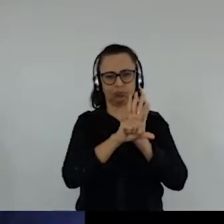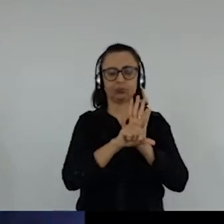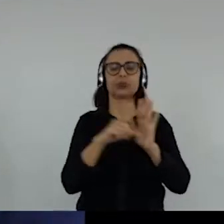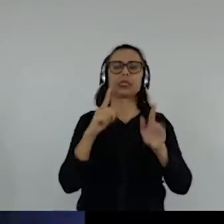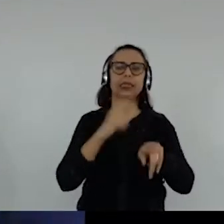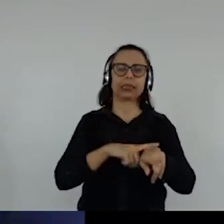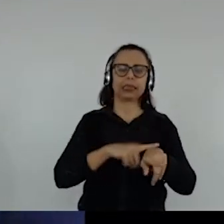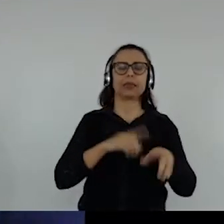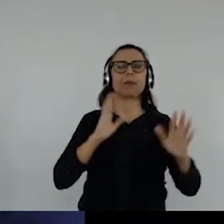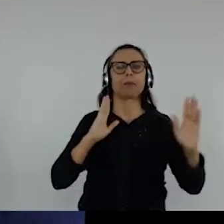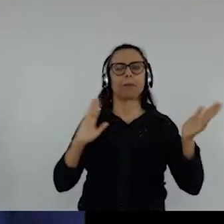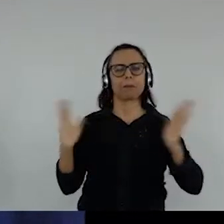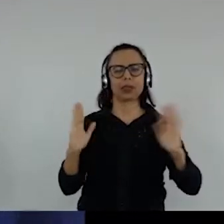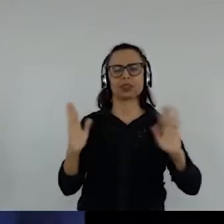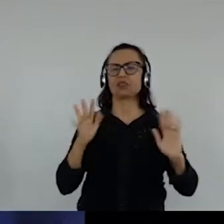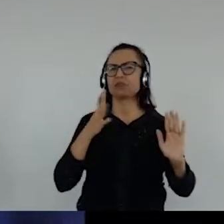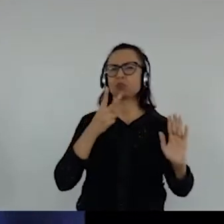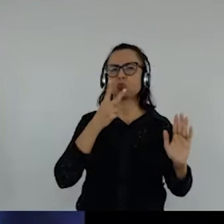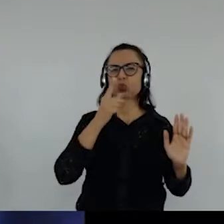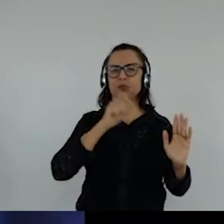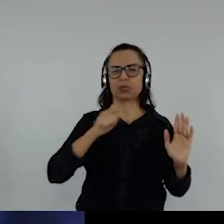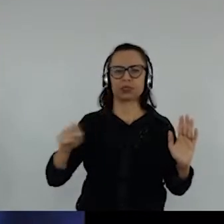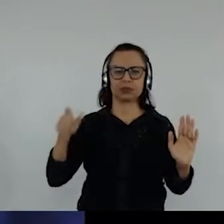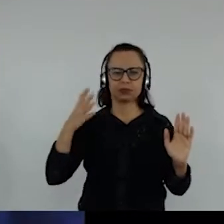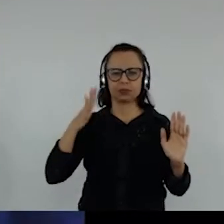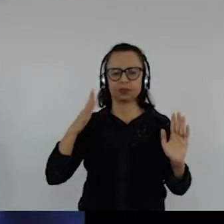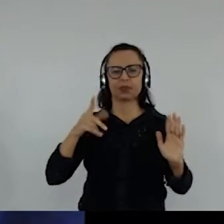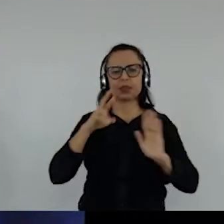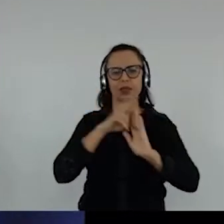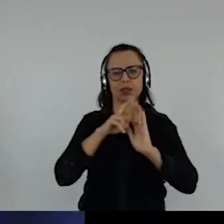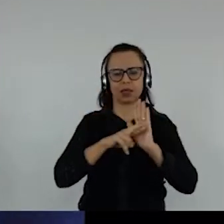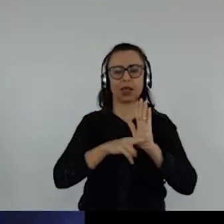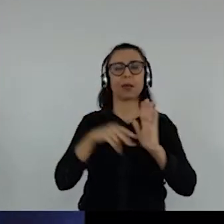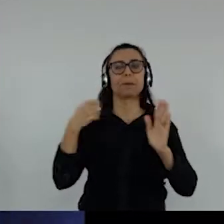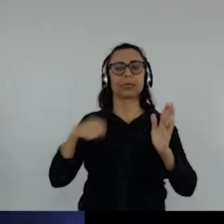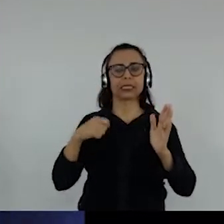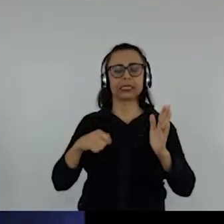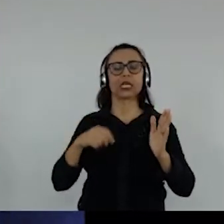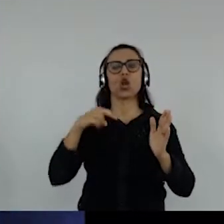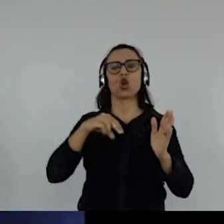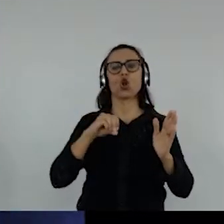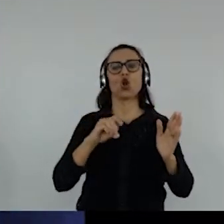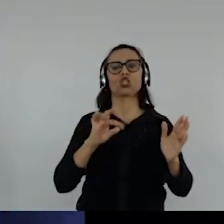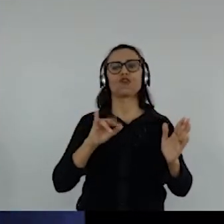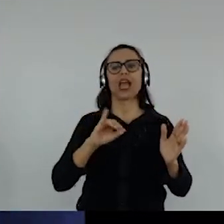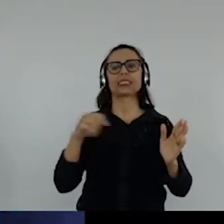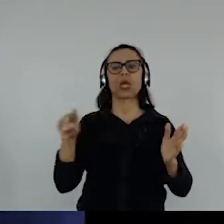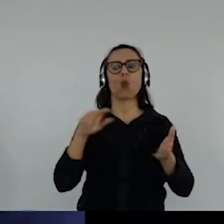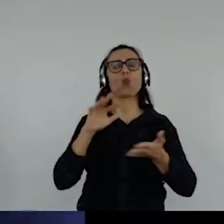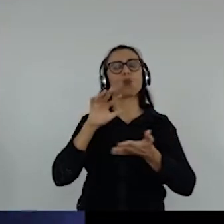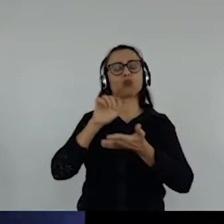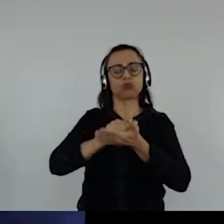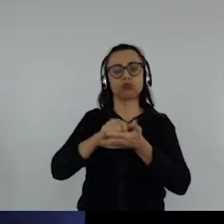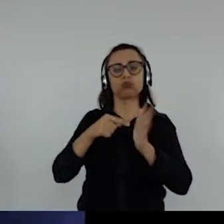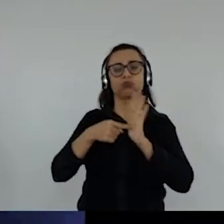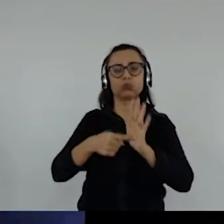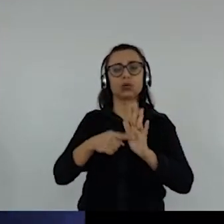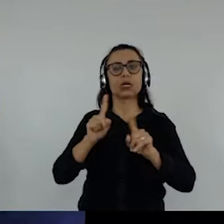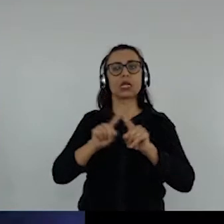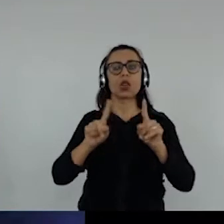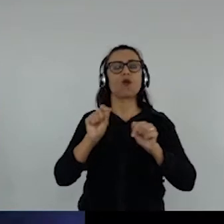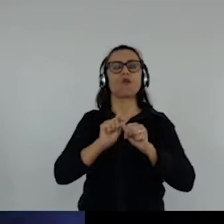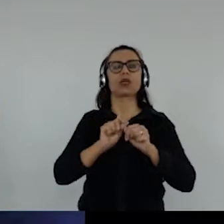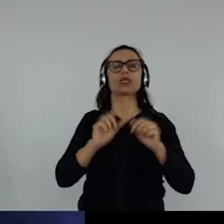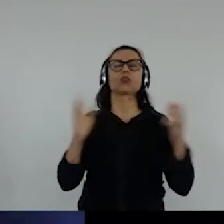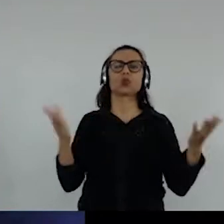prazo, no belga, me parece 2 meses, como regra, ele tem que notificar para não... E não fazer como se,